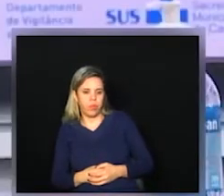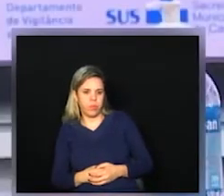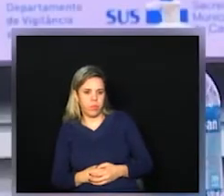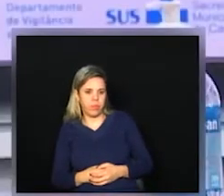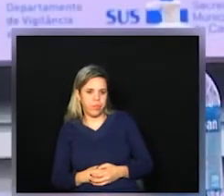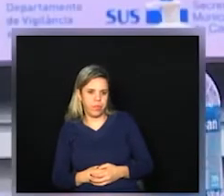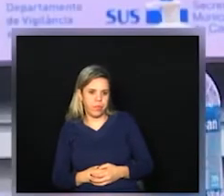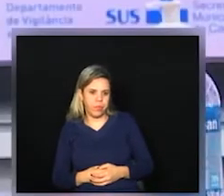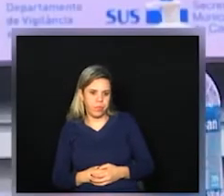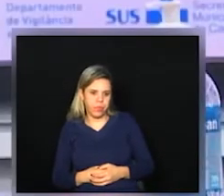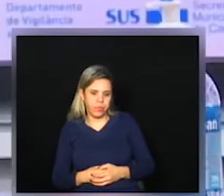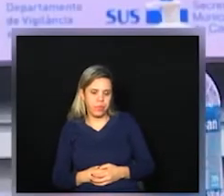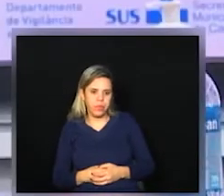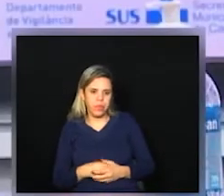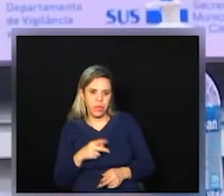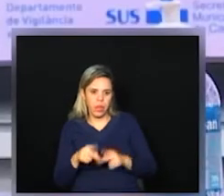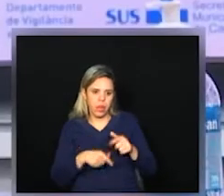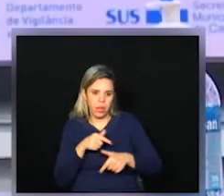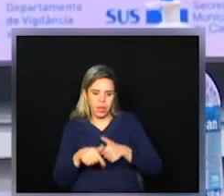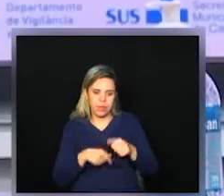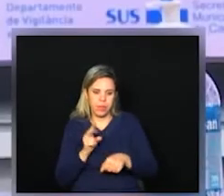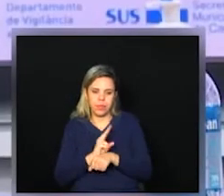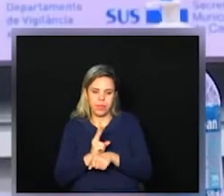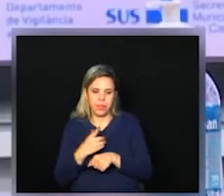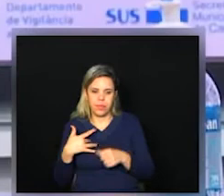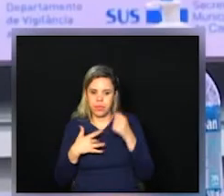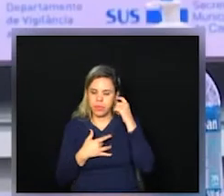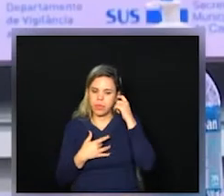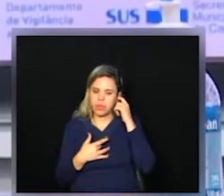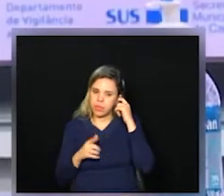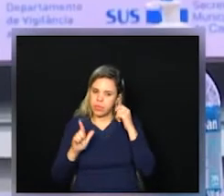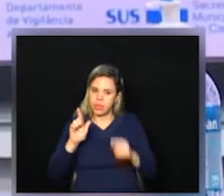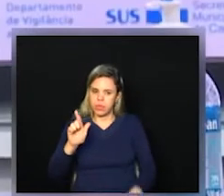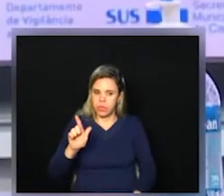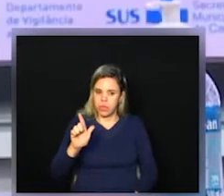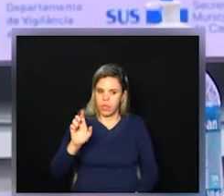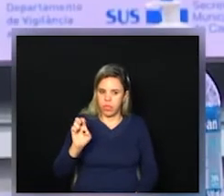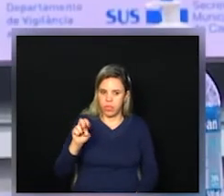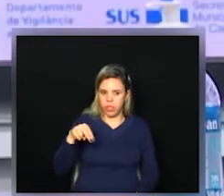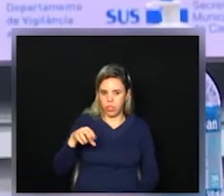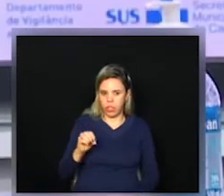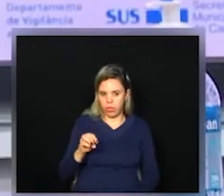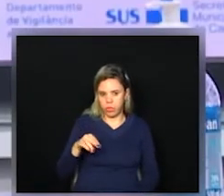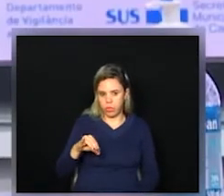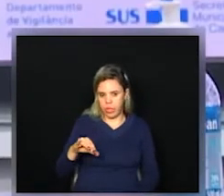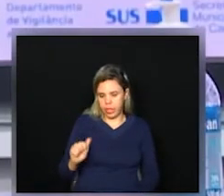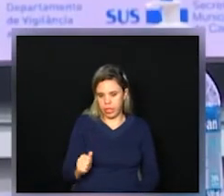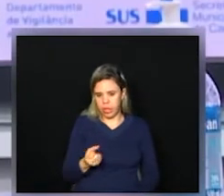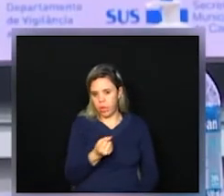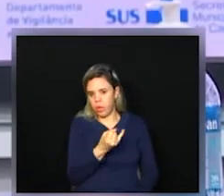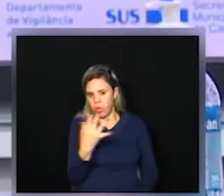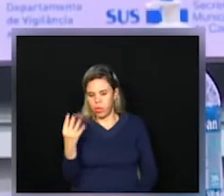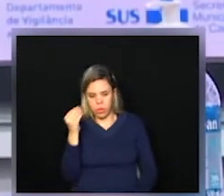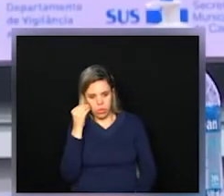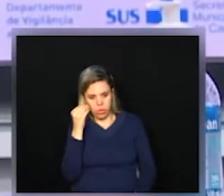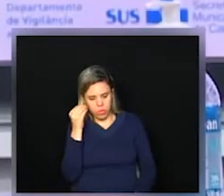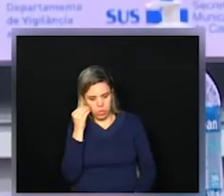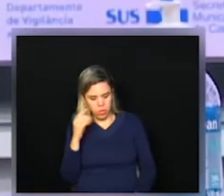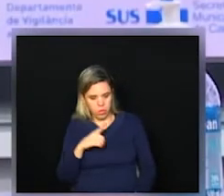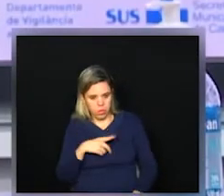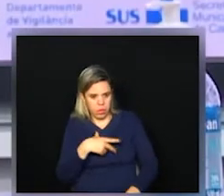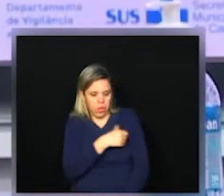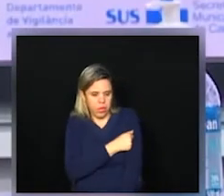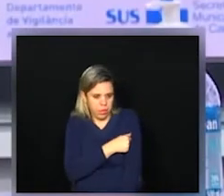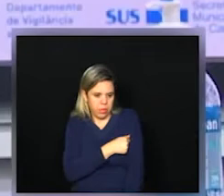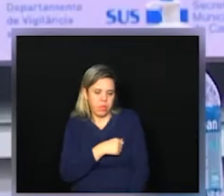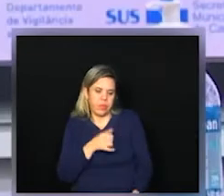O Adolfo Lutz está trabalhando com vigilância genômica. O que é isso? De cada tantas amostras lá, existe